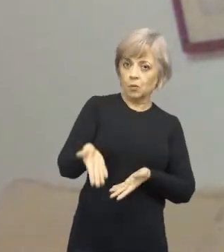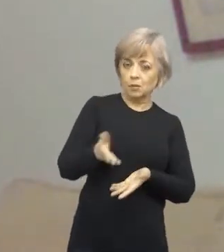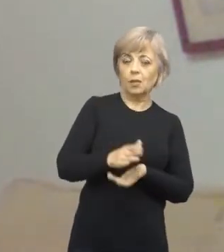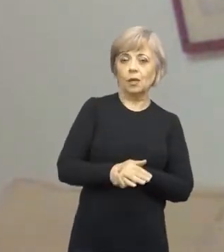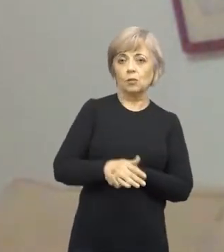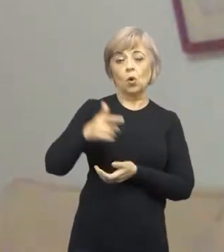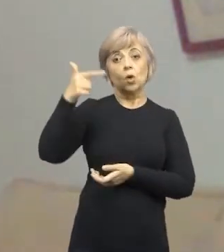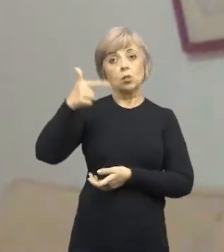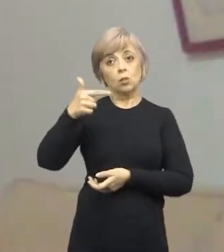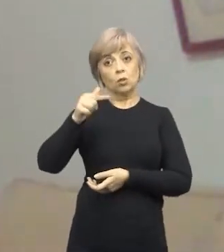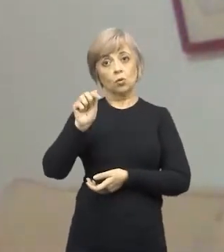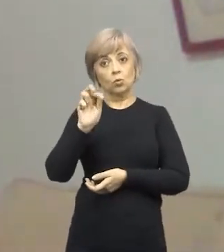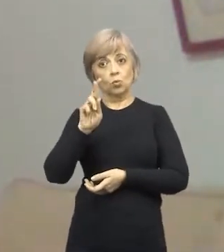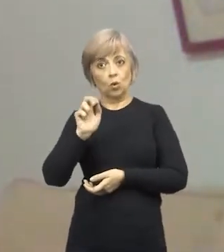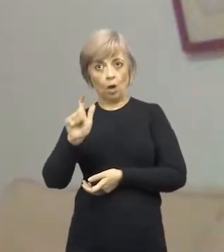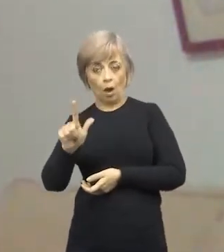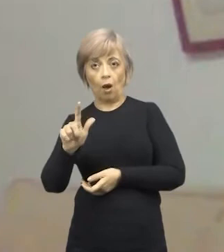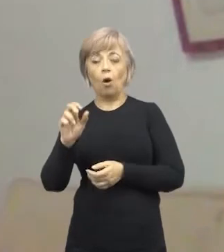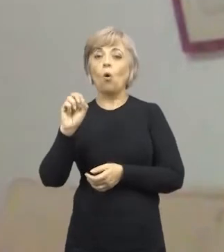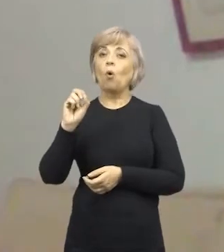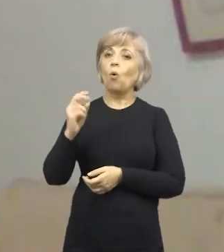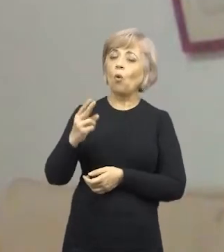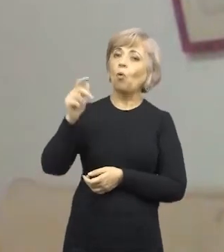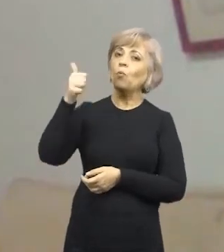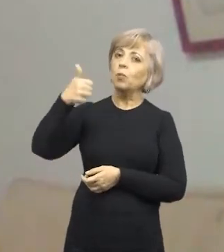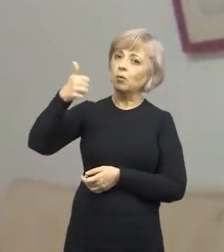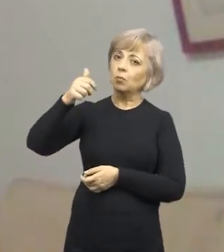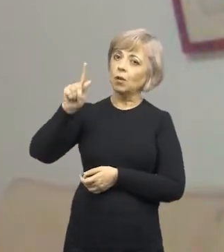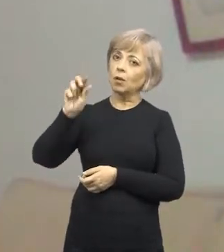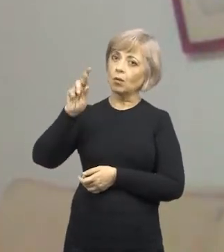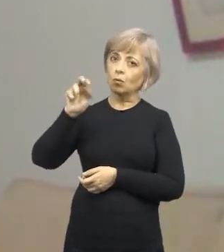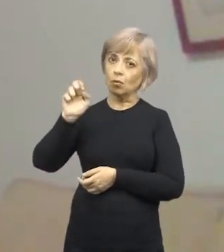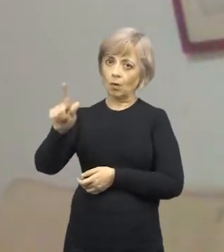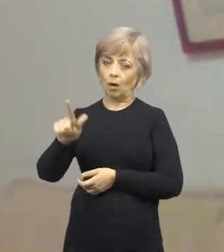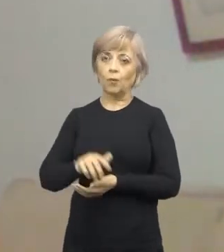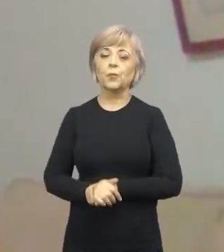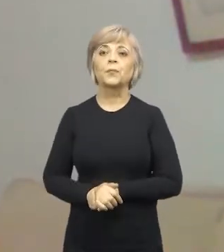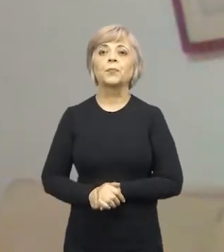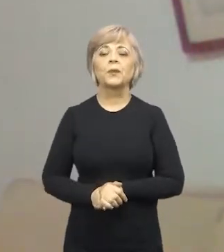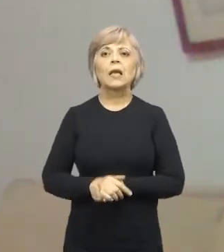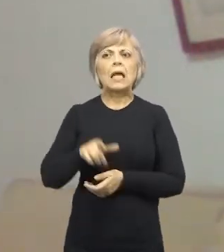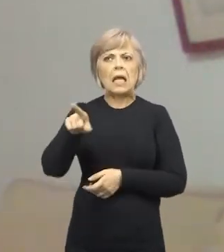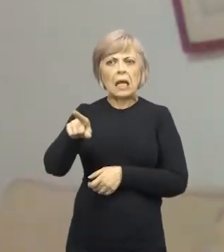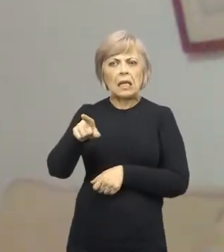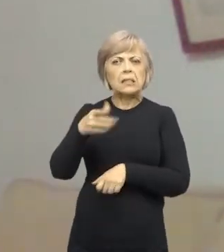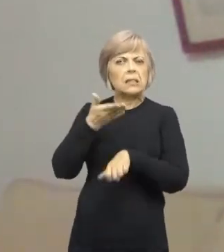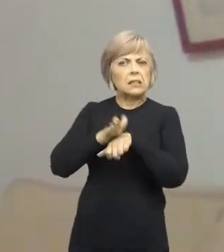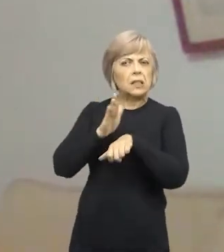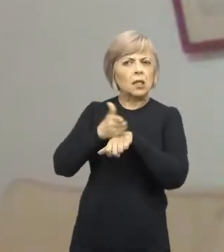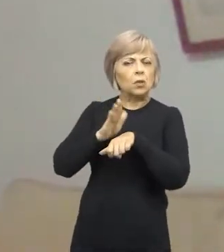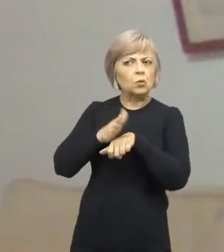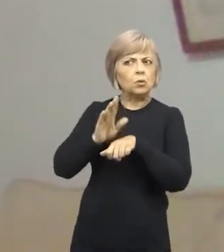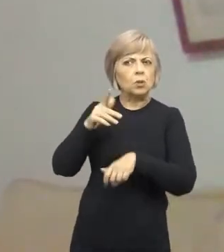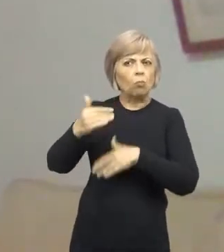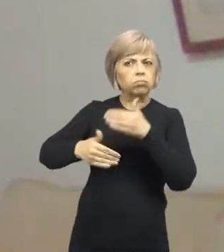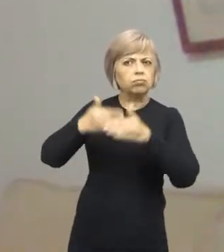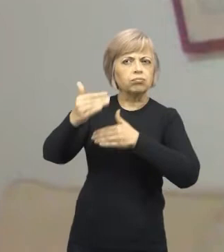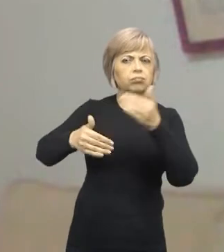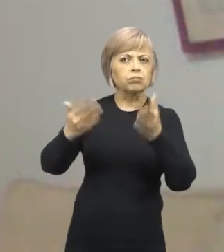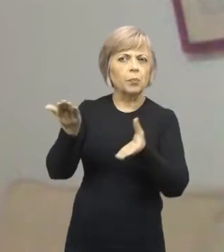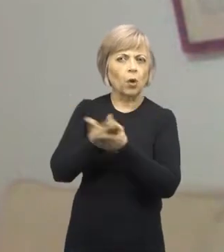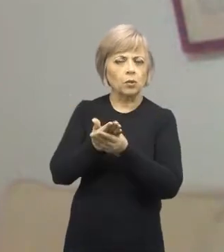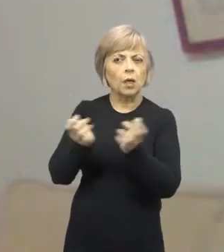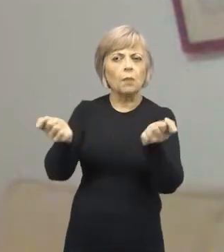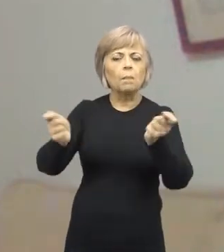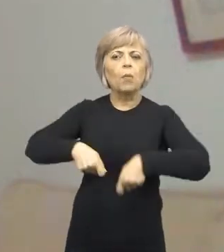segundo grau quanto no primeiro grau. Isso faz com que as execuções de sentenças, por exemplo, elas